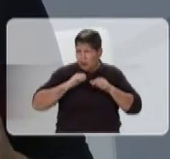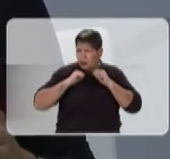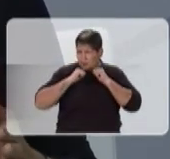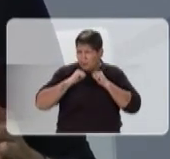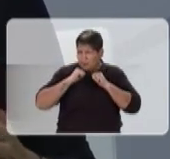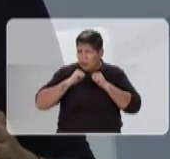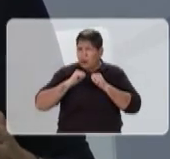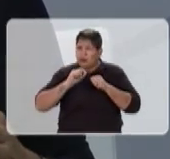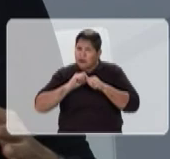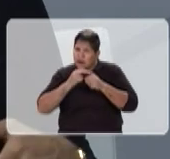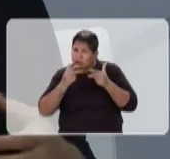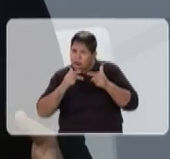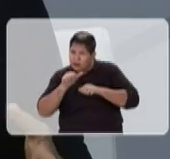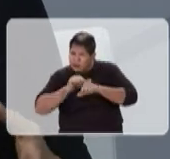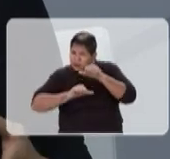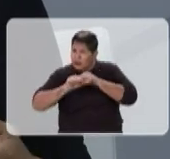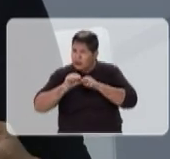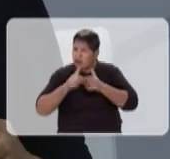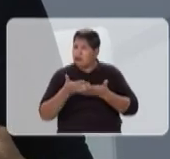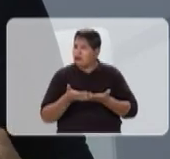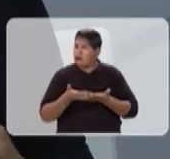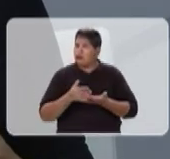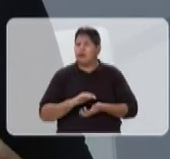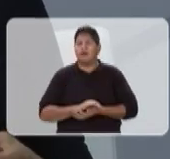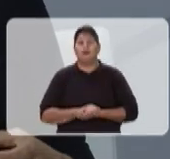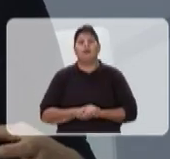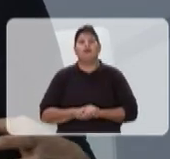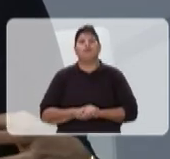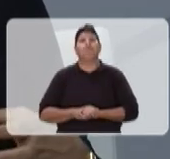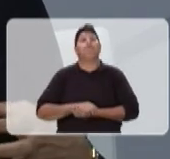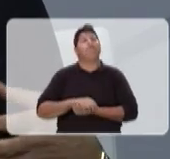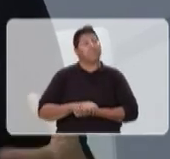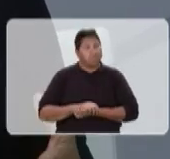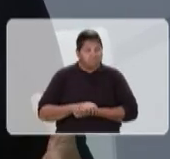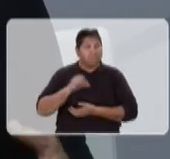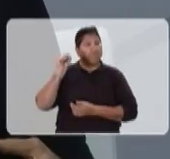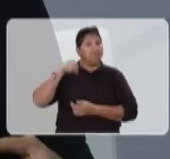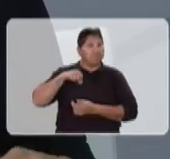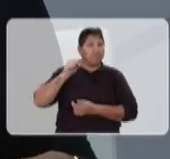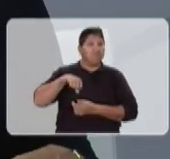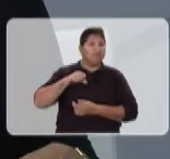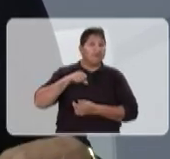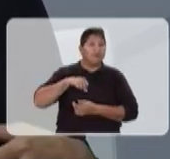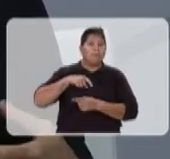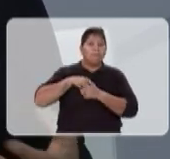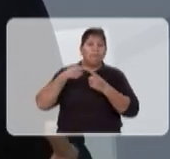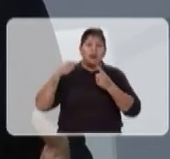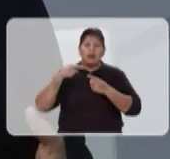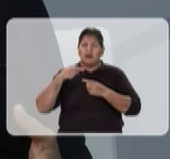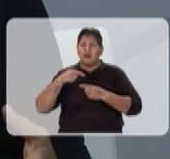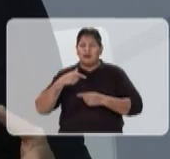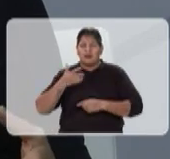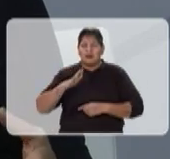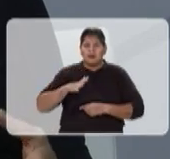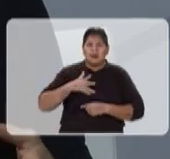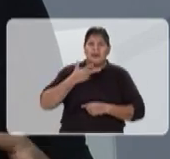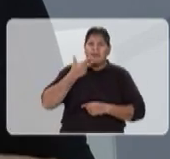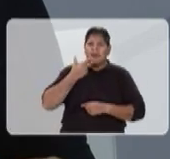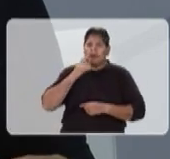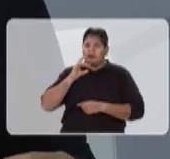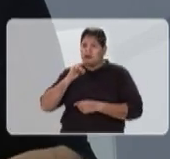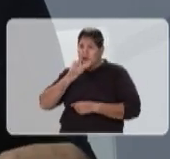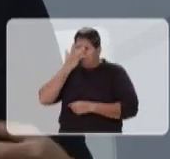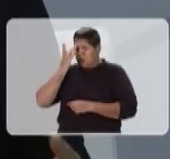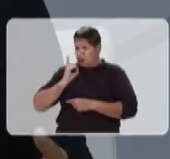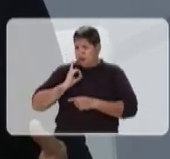isso. A pessoa com deficiência sim pode, porque ela tem autonomia, ela tem independência para poder fazer